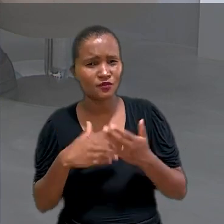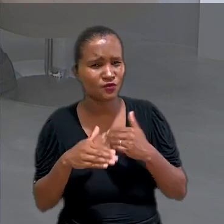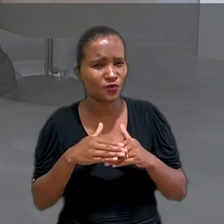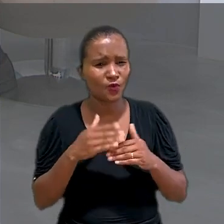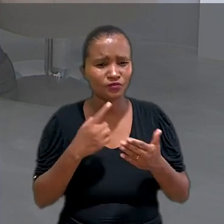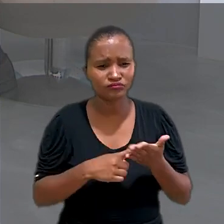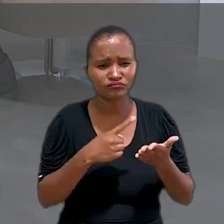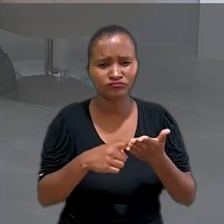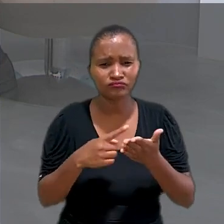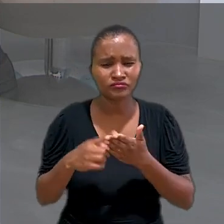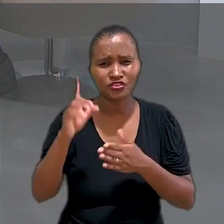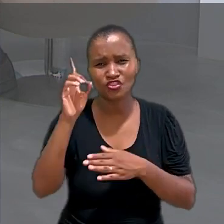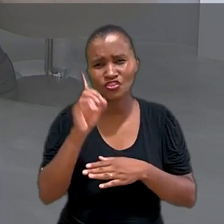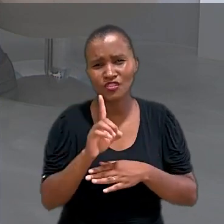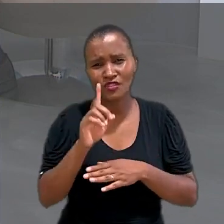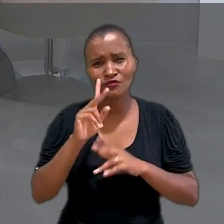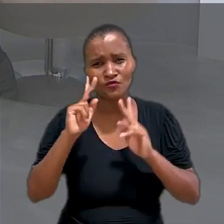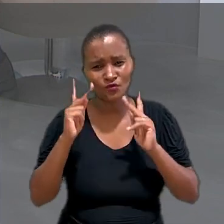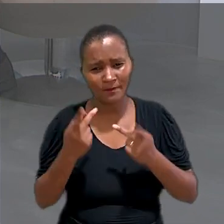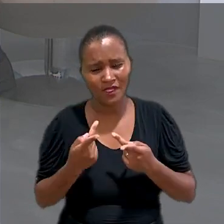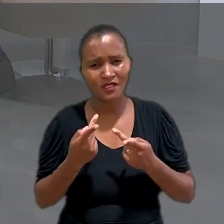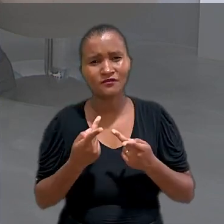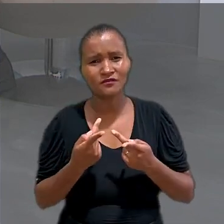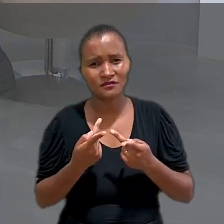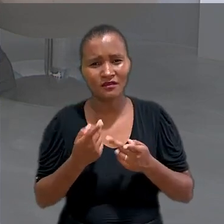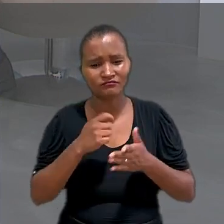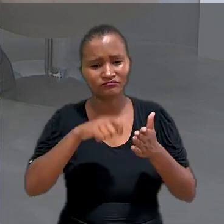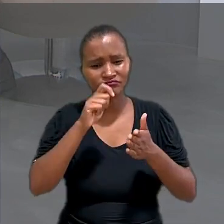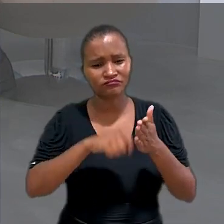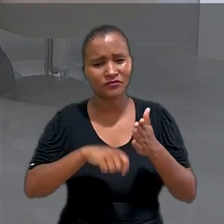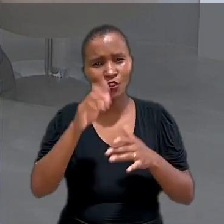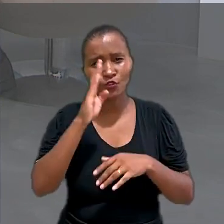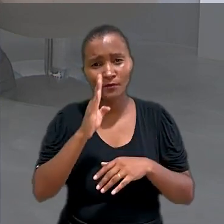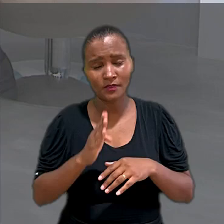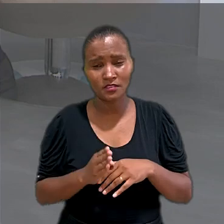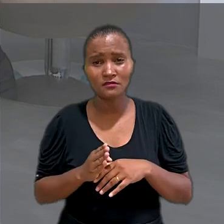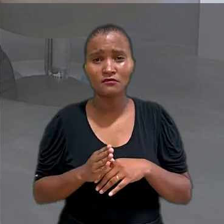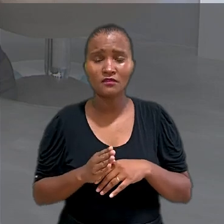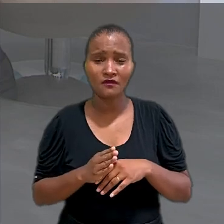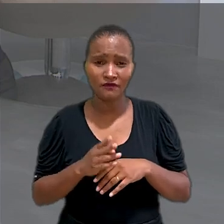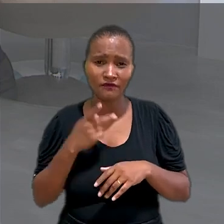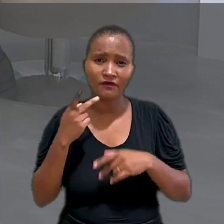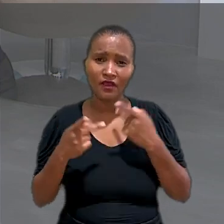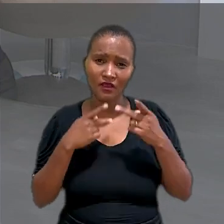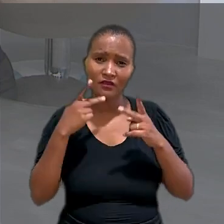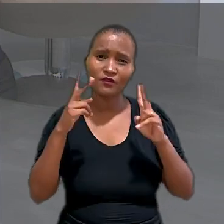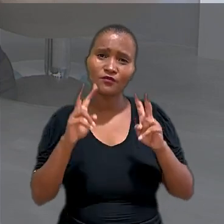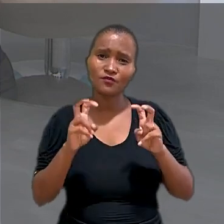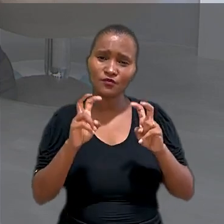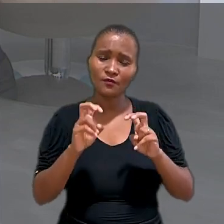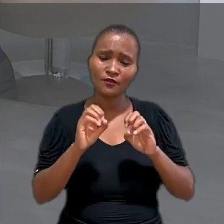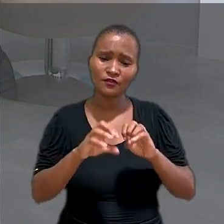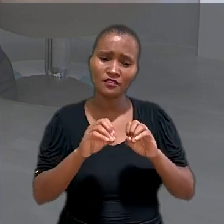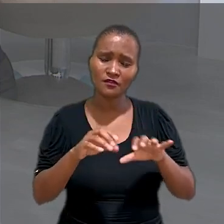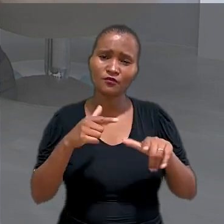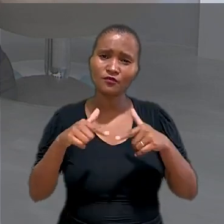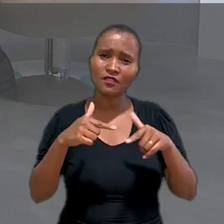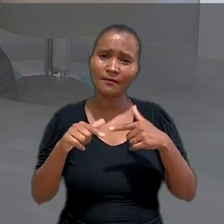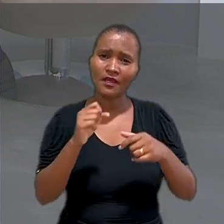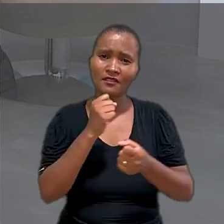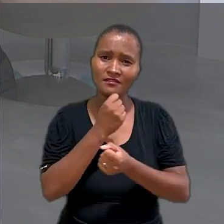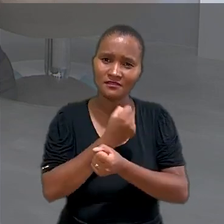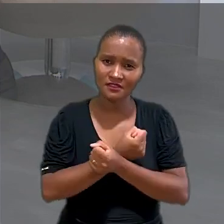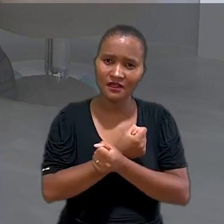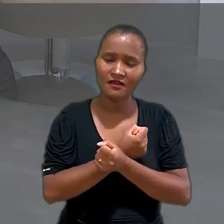1966, todos os tratados de direitos humanos ratificados pelo Brasil fazem expressa referência à erradicação do